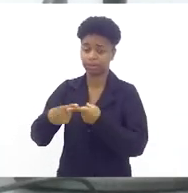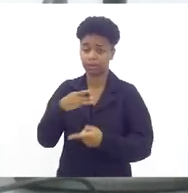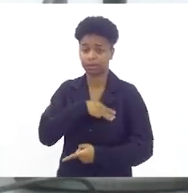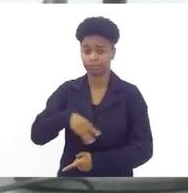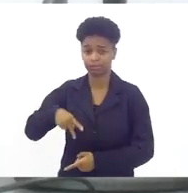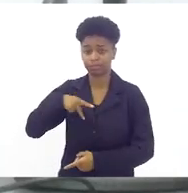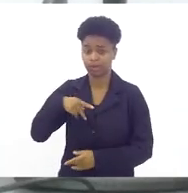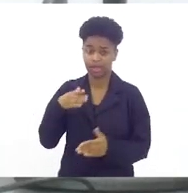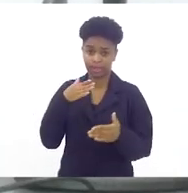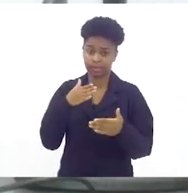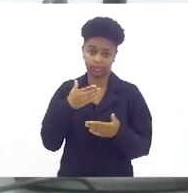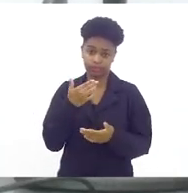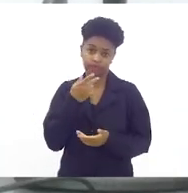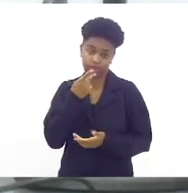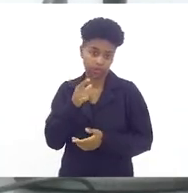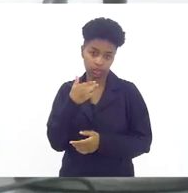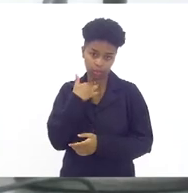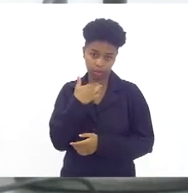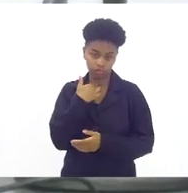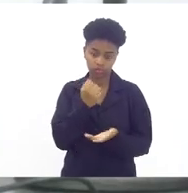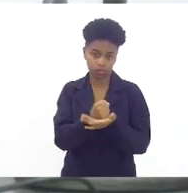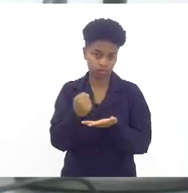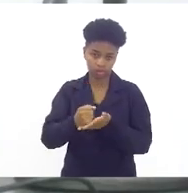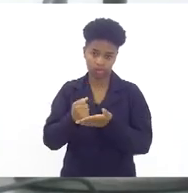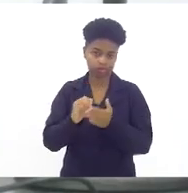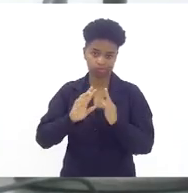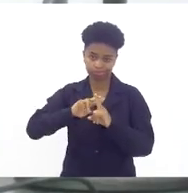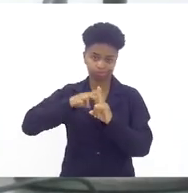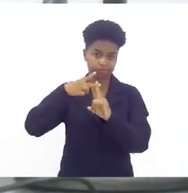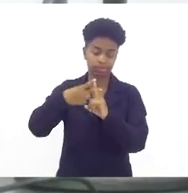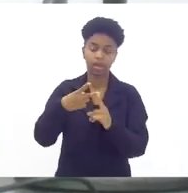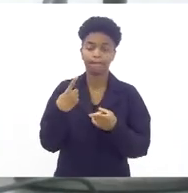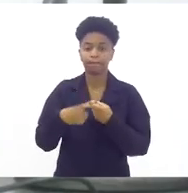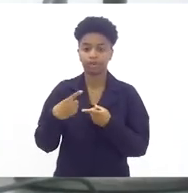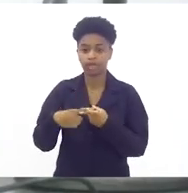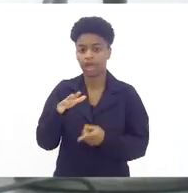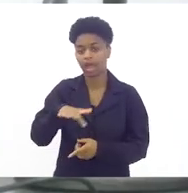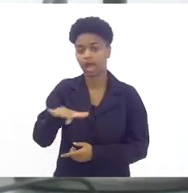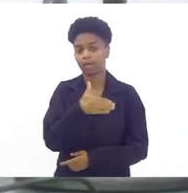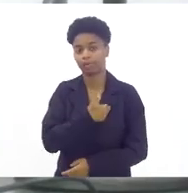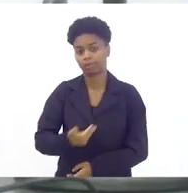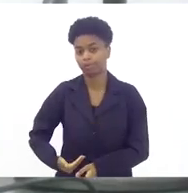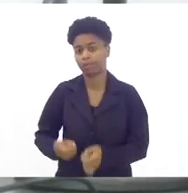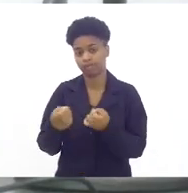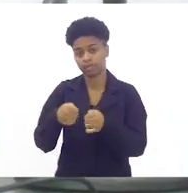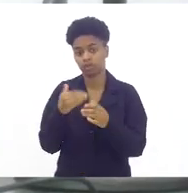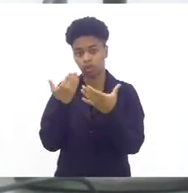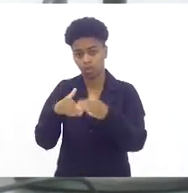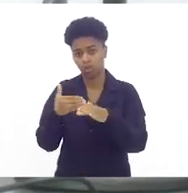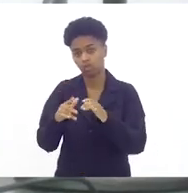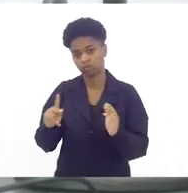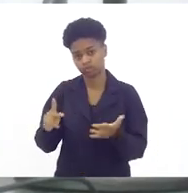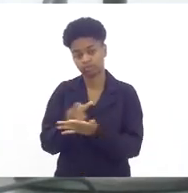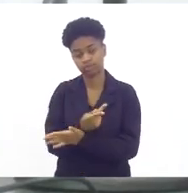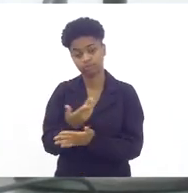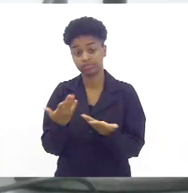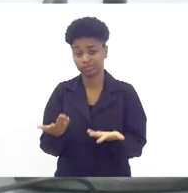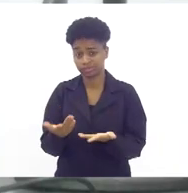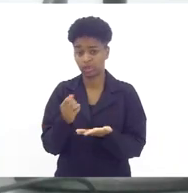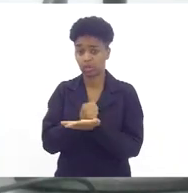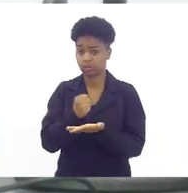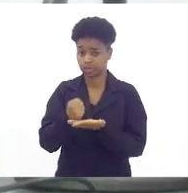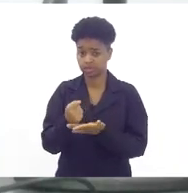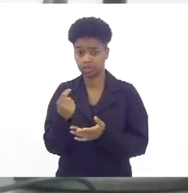temporárias até porque né cargos públicos devem ser providos por concurso público né a concentração temporária